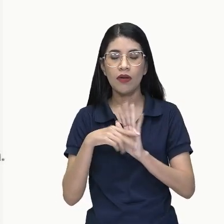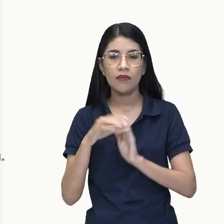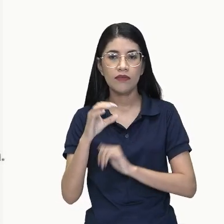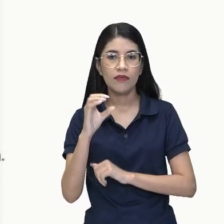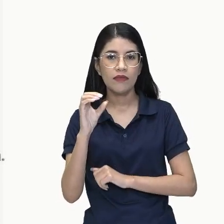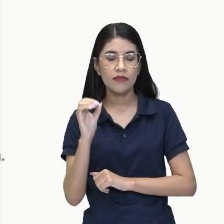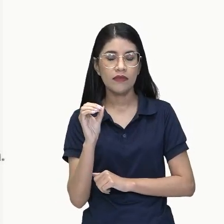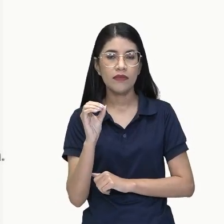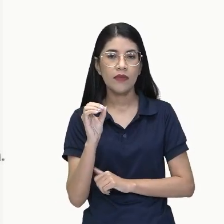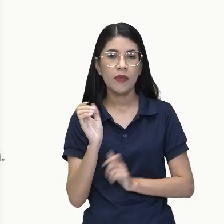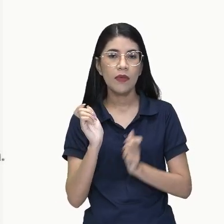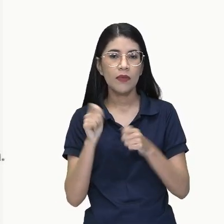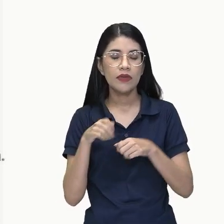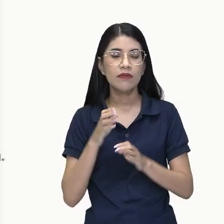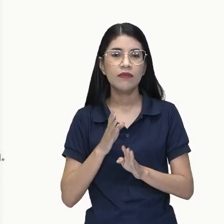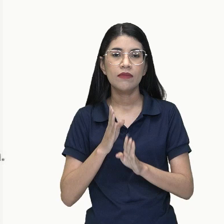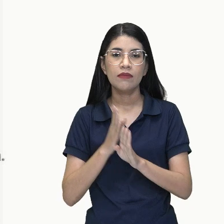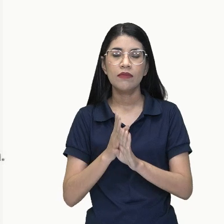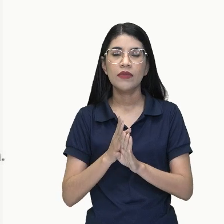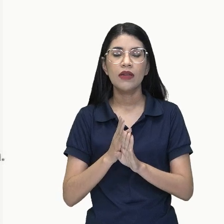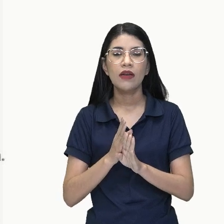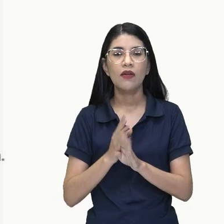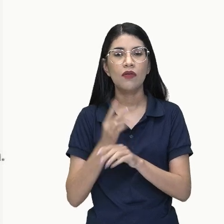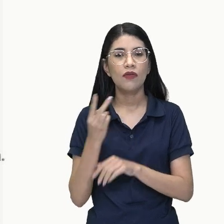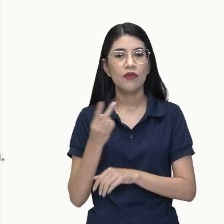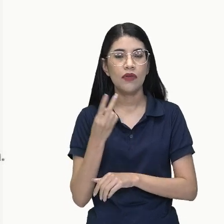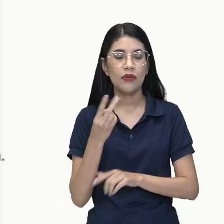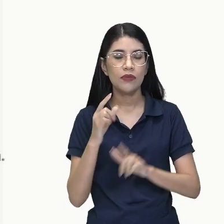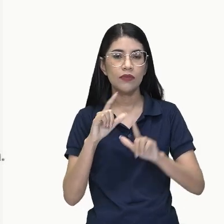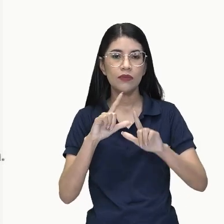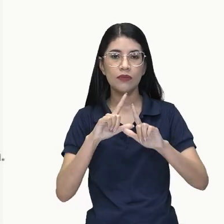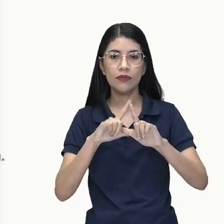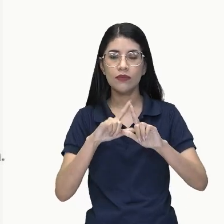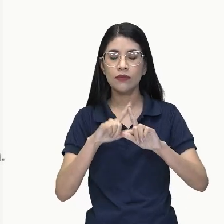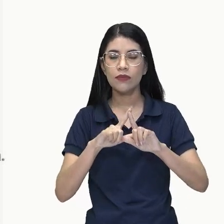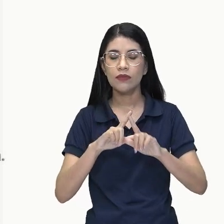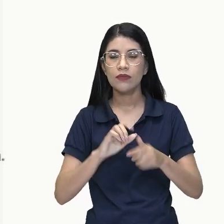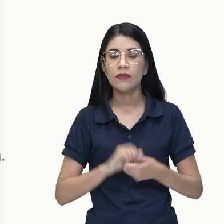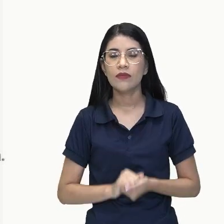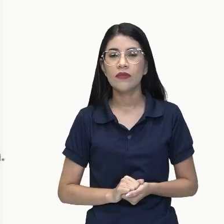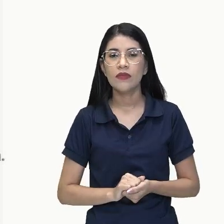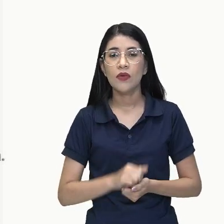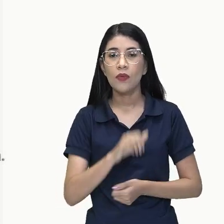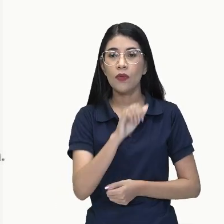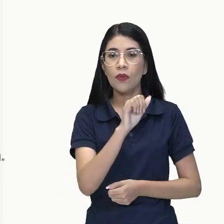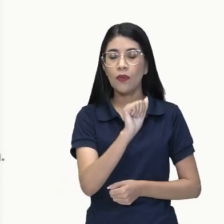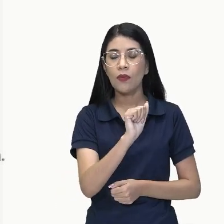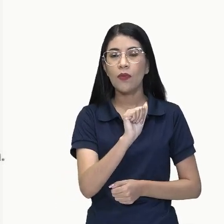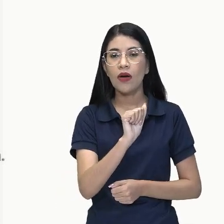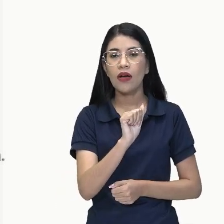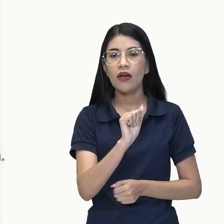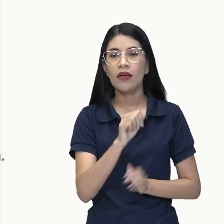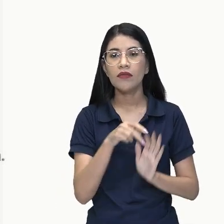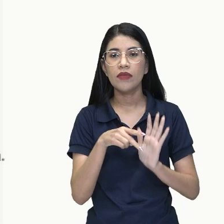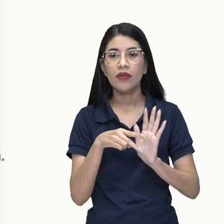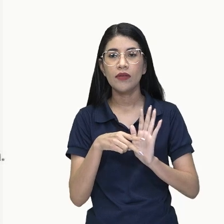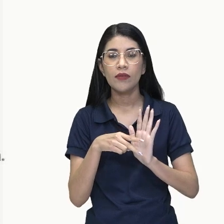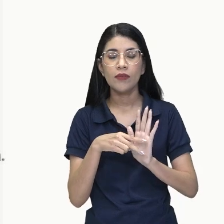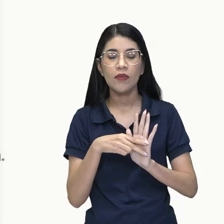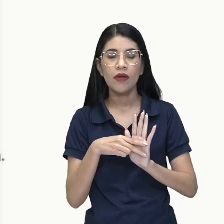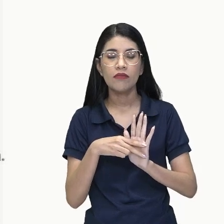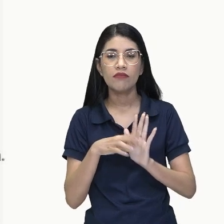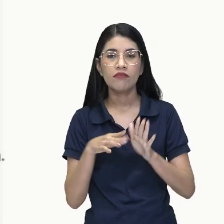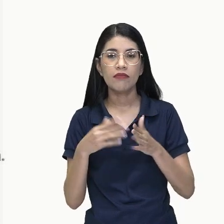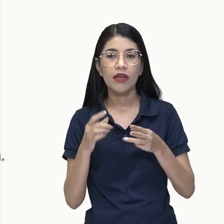tá? Para eu poder encontrar o delta. Então, quanto que vale o A? Quanto que vale o B e quanto que